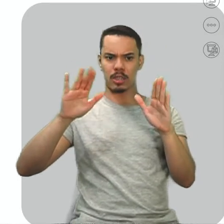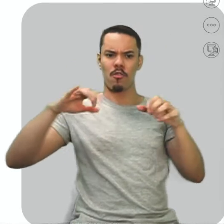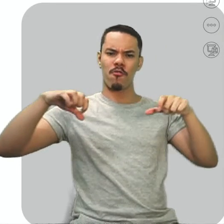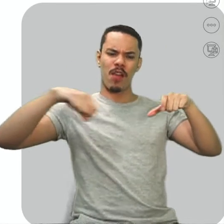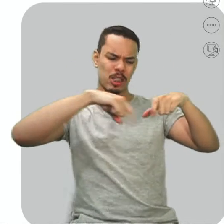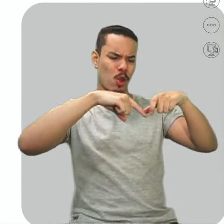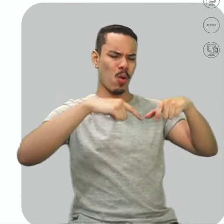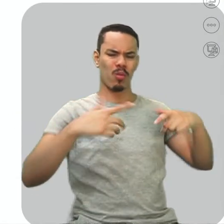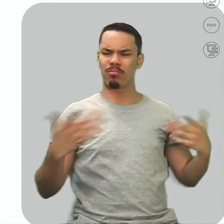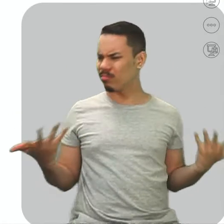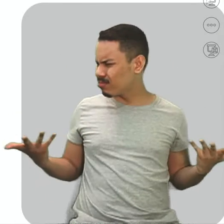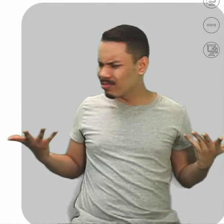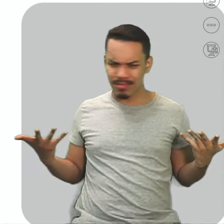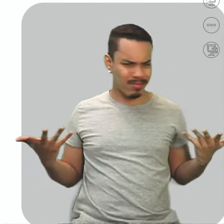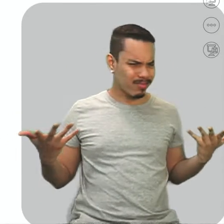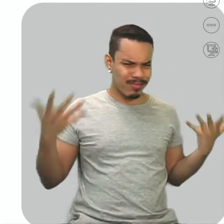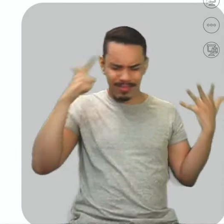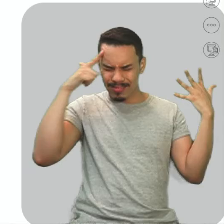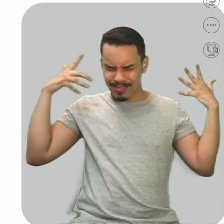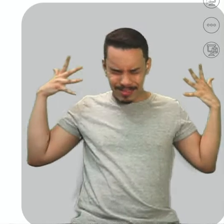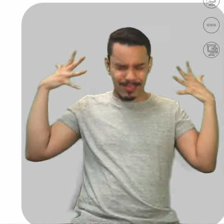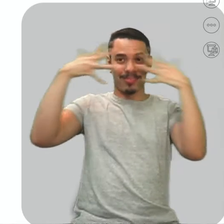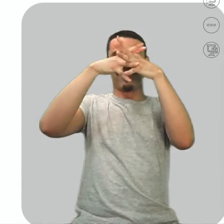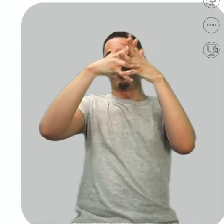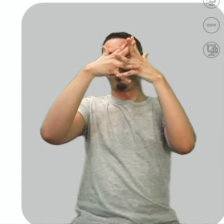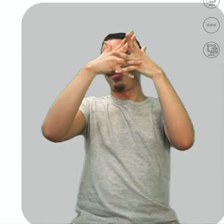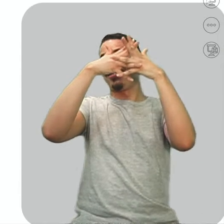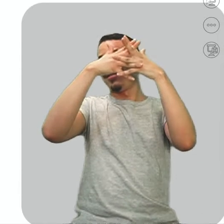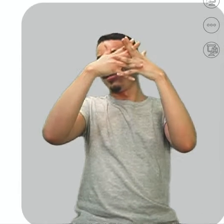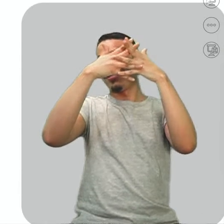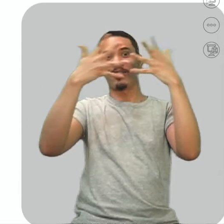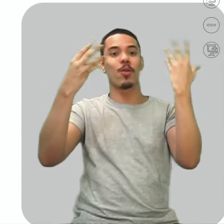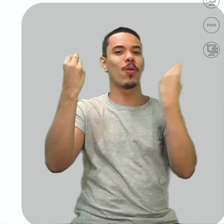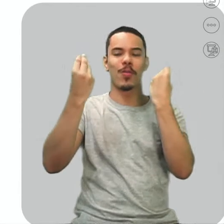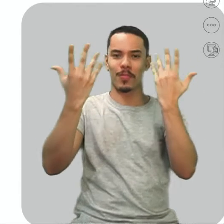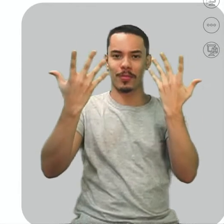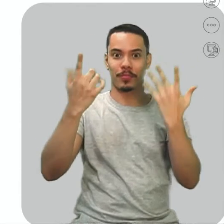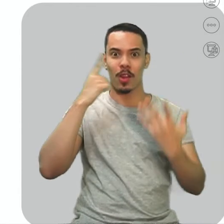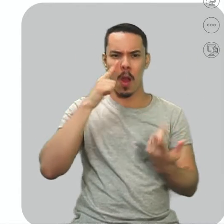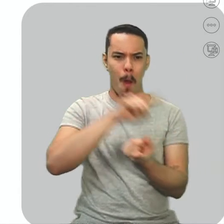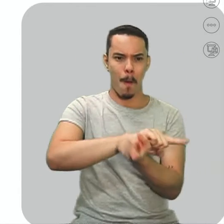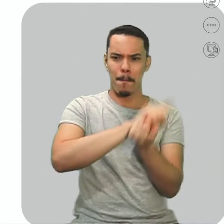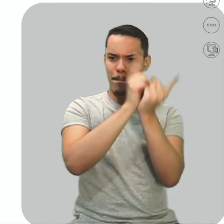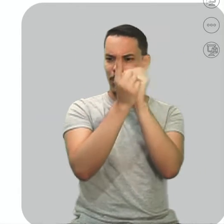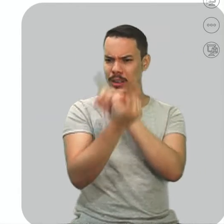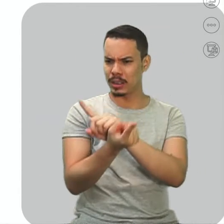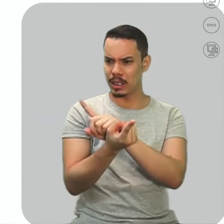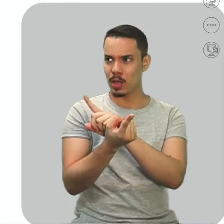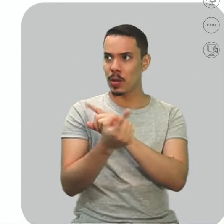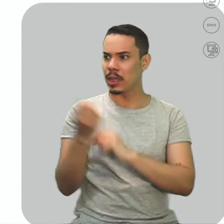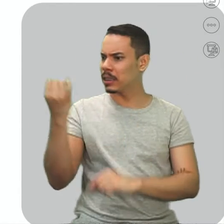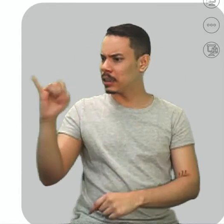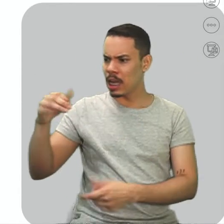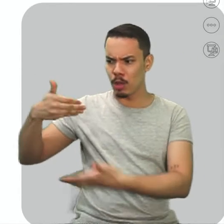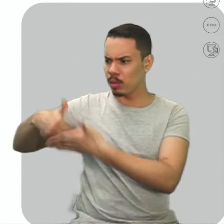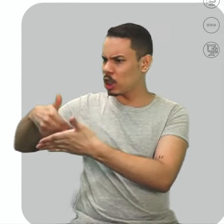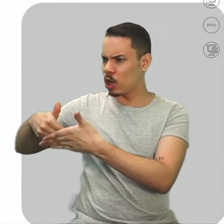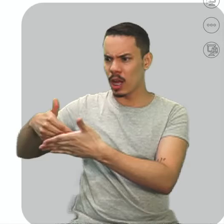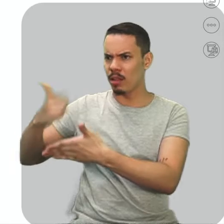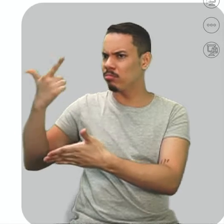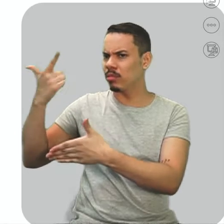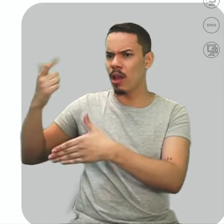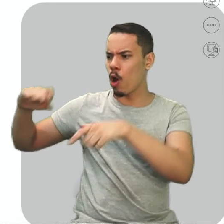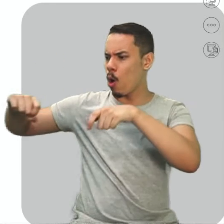saber se não joga e faz golo é olha oposição né A ideia é que a gente tinha se sim não tá jogando